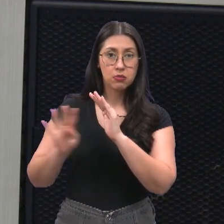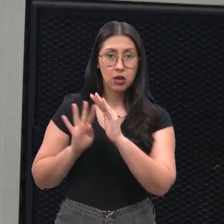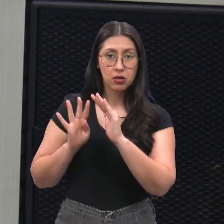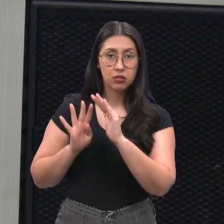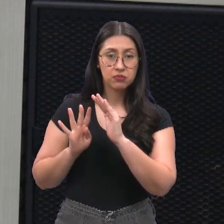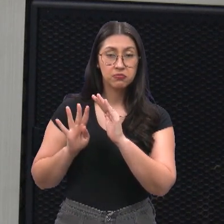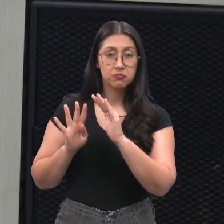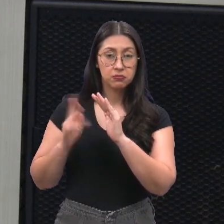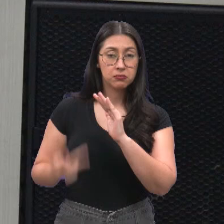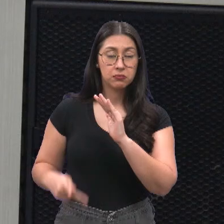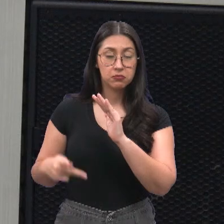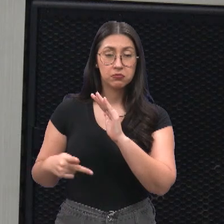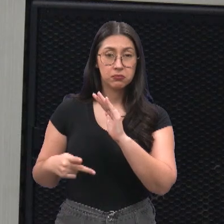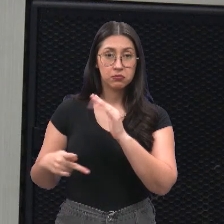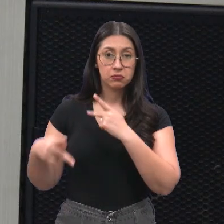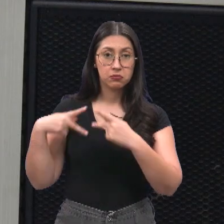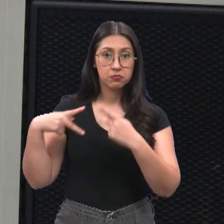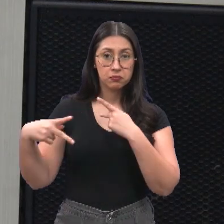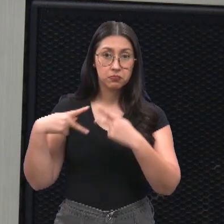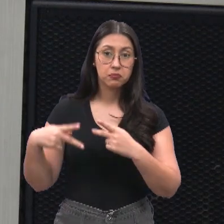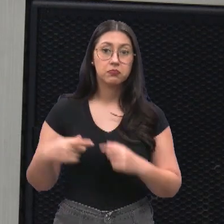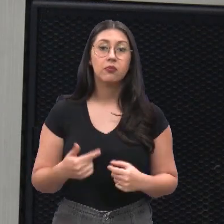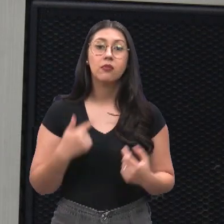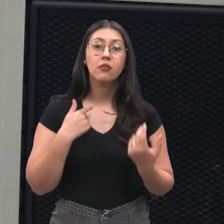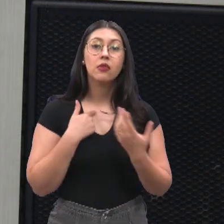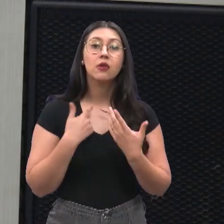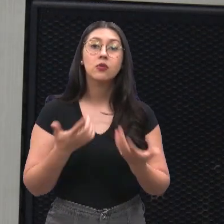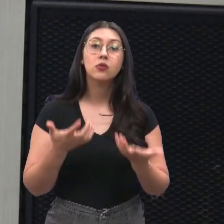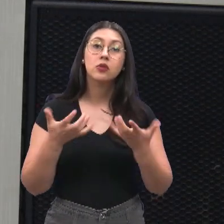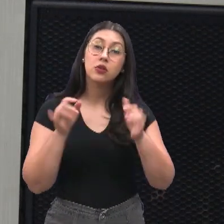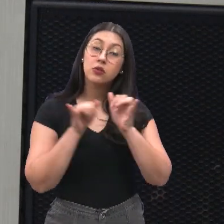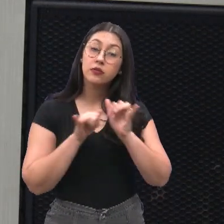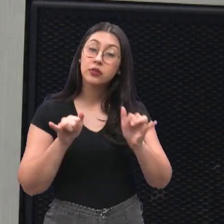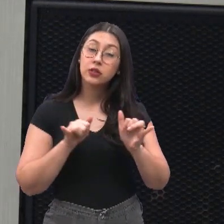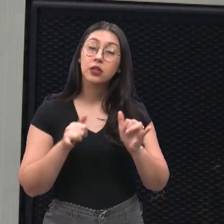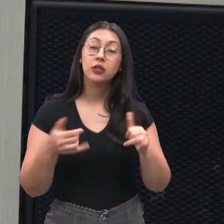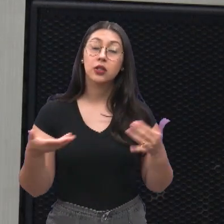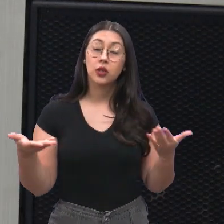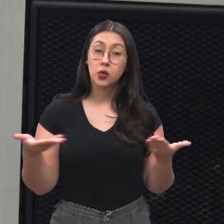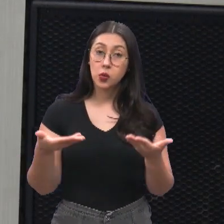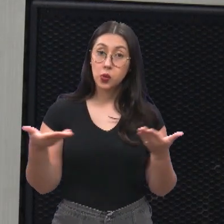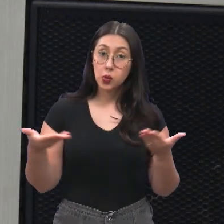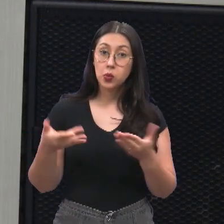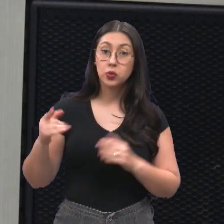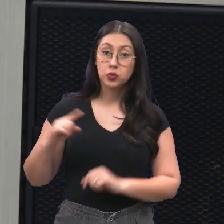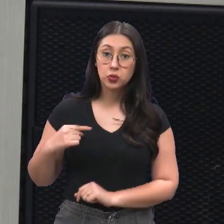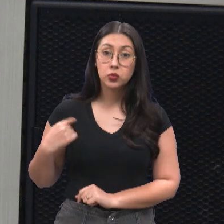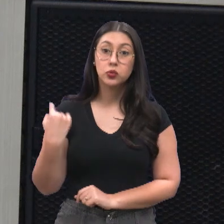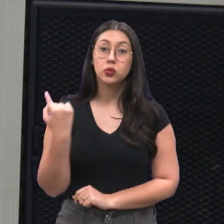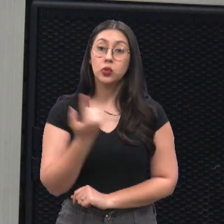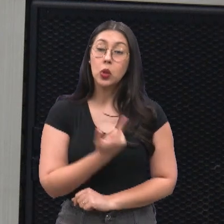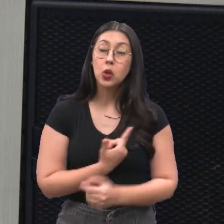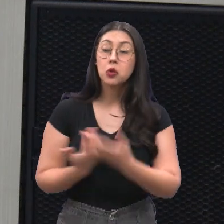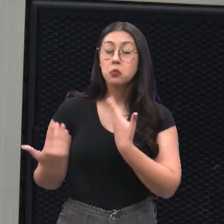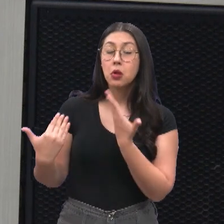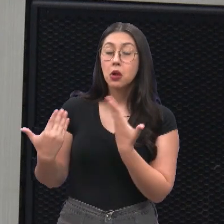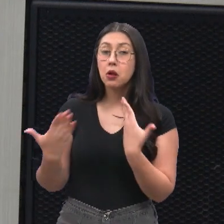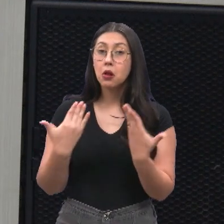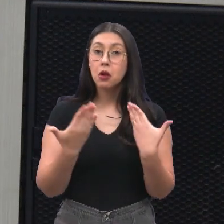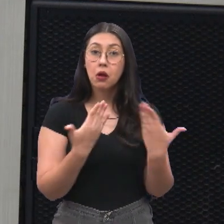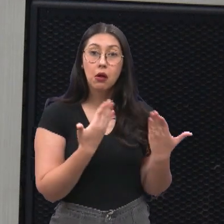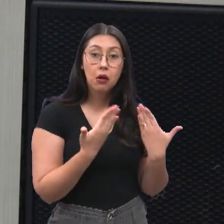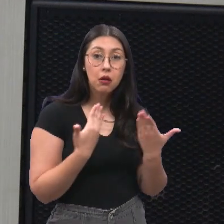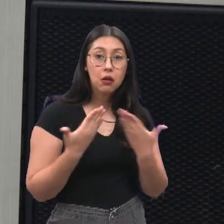Quero dizer para vocês que hoje, né, nós passamos o dia tratando desse assunto e eu